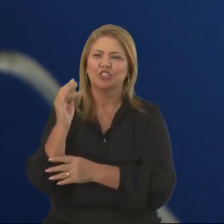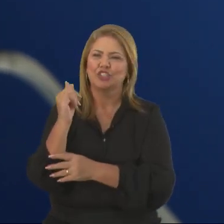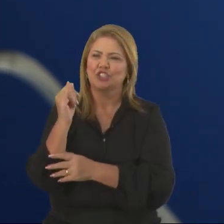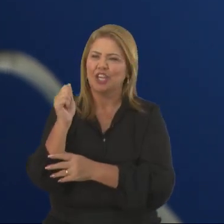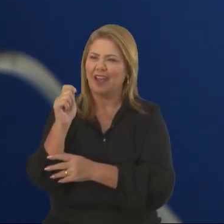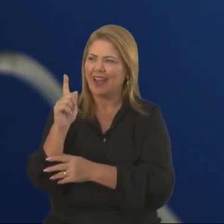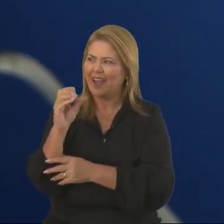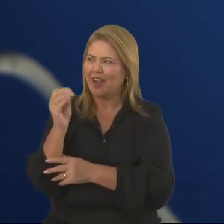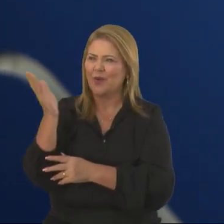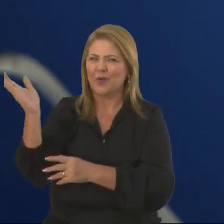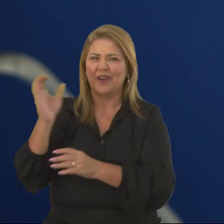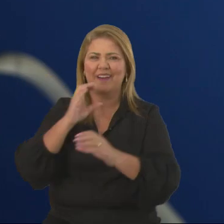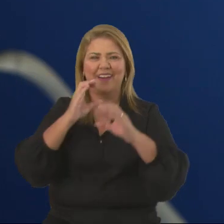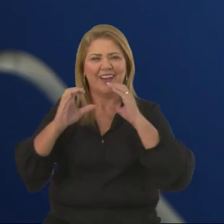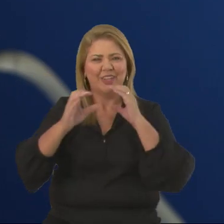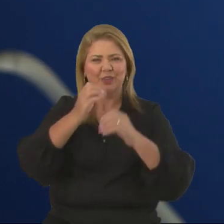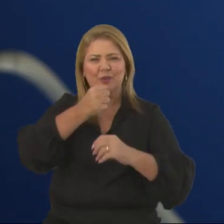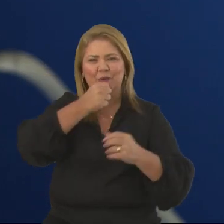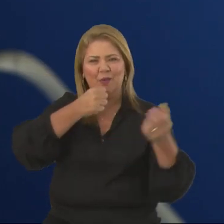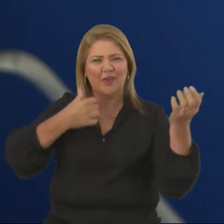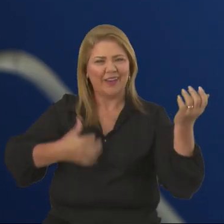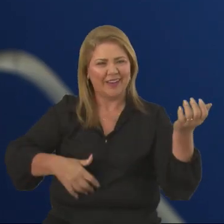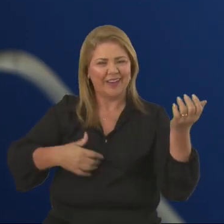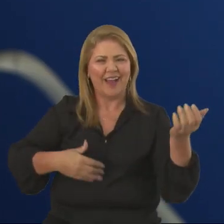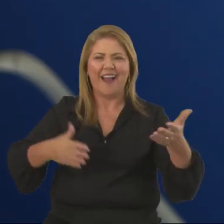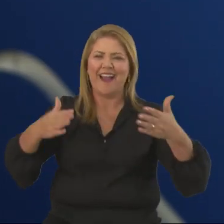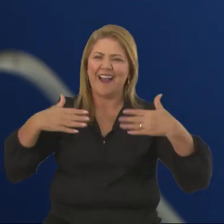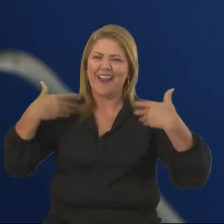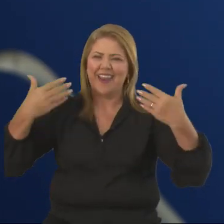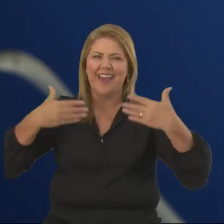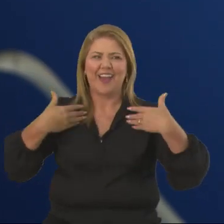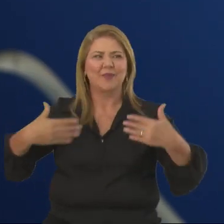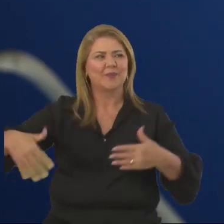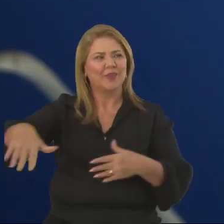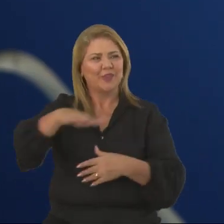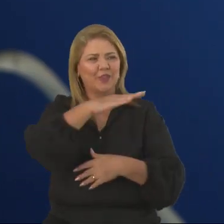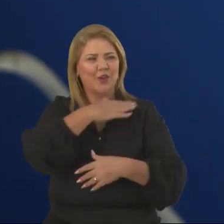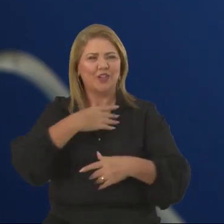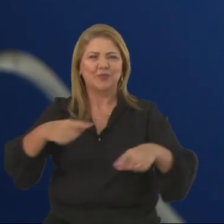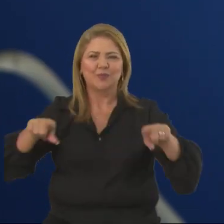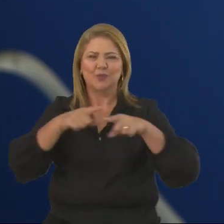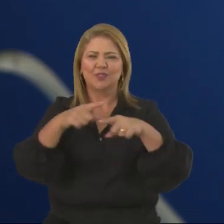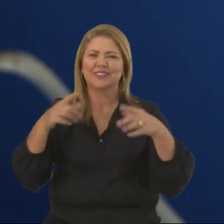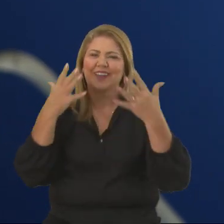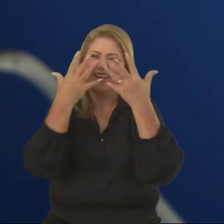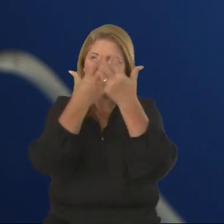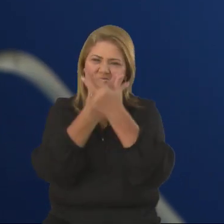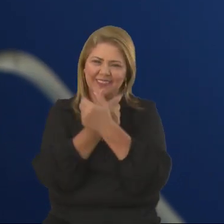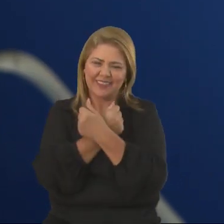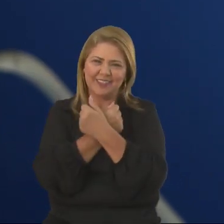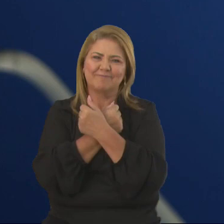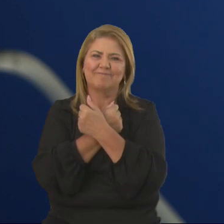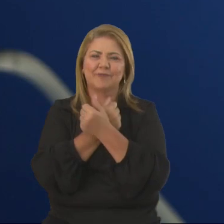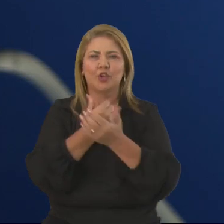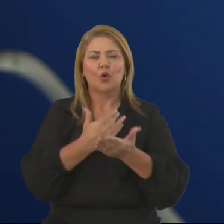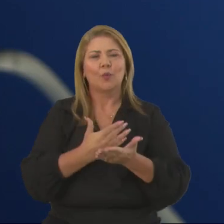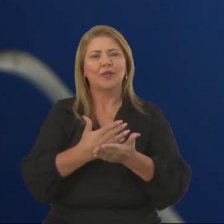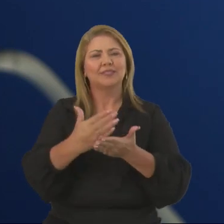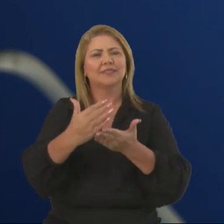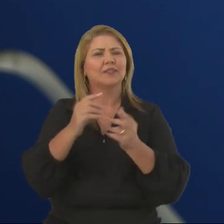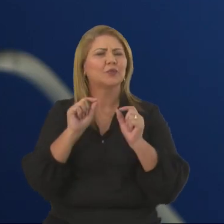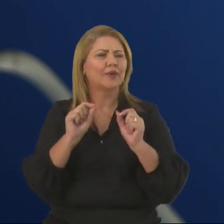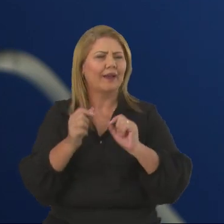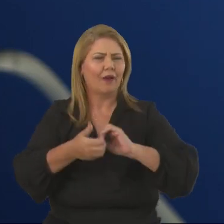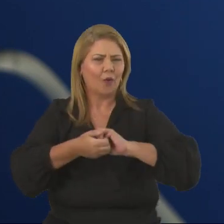manhã, nos alegrando aqui com a música muito linda. Inicio cumprimentando